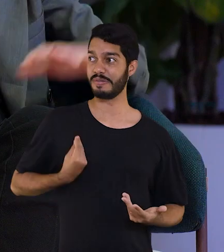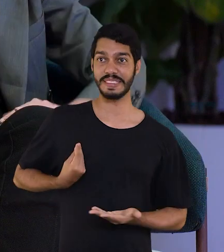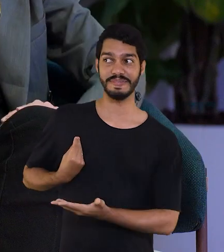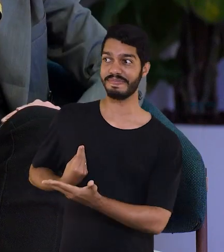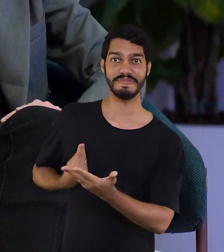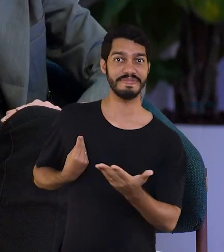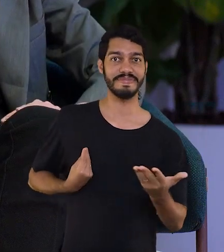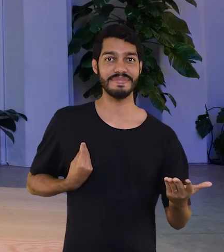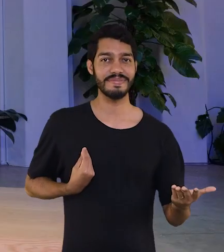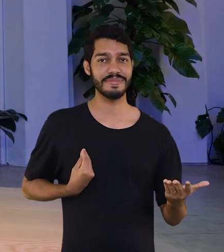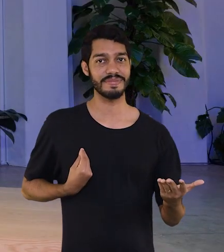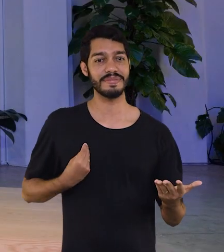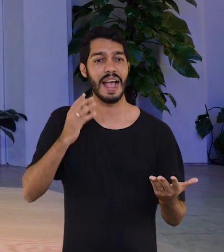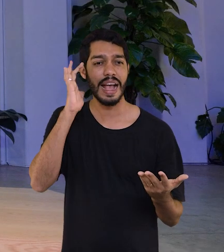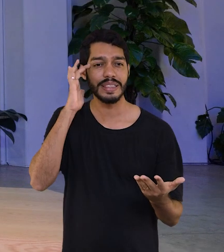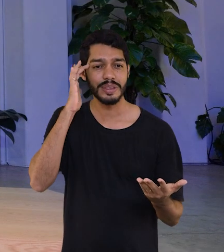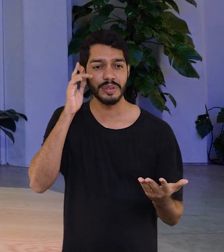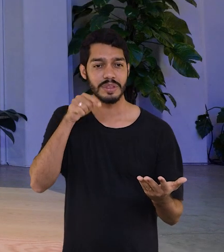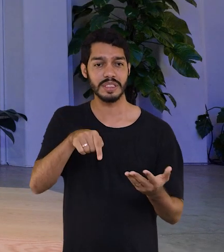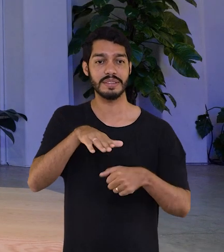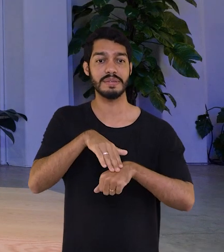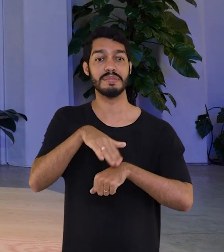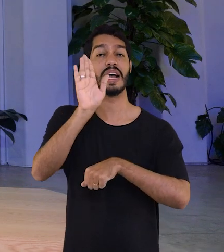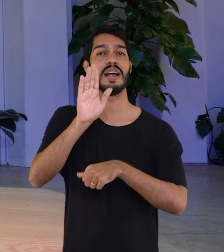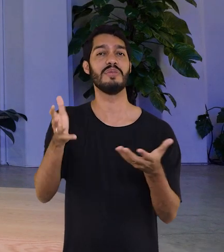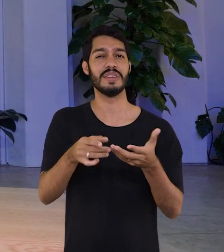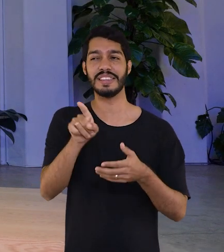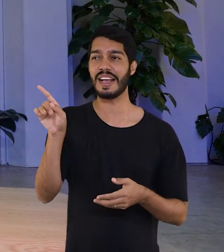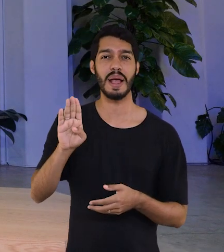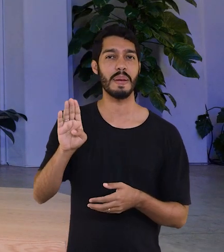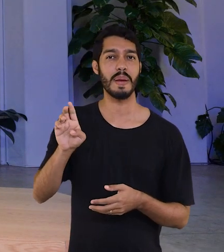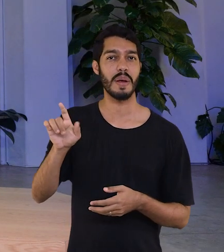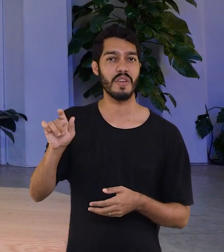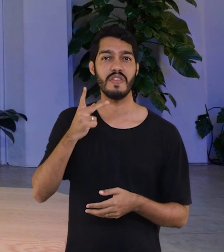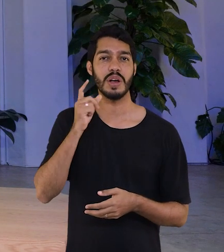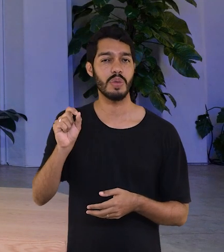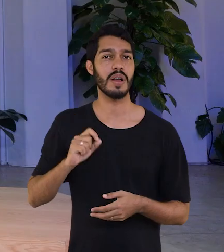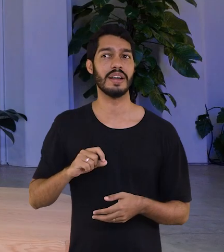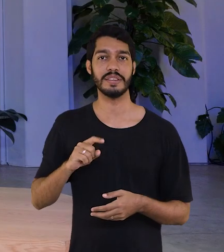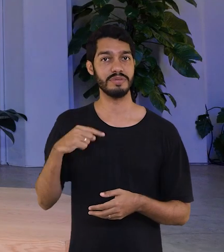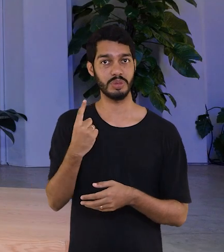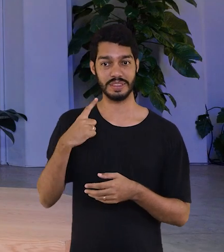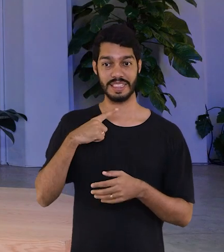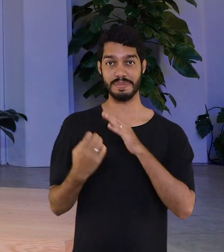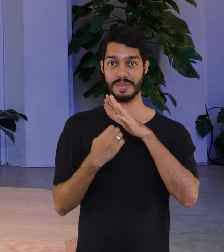sabe? E eu acho que esse é o grande, talvez, acho que hoje é a maior aplicabilidade. O Bebeto falou, putz, eu tenho uma empresa que administra,